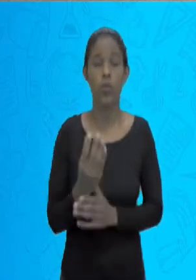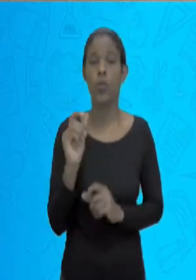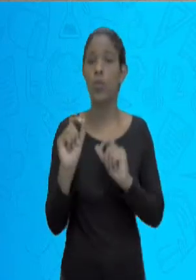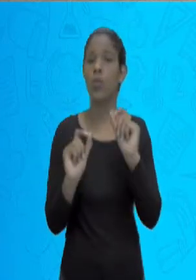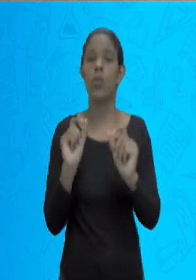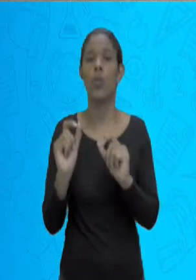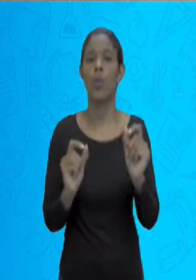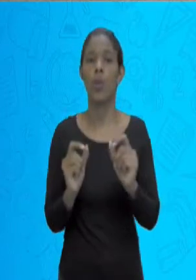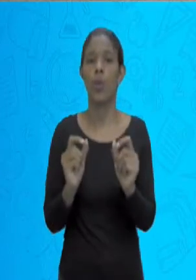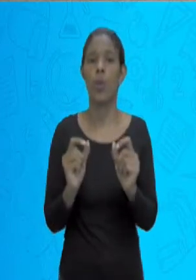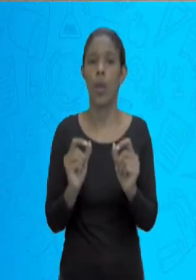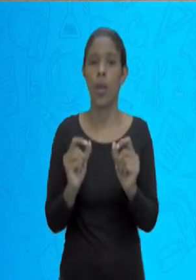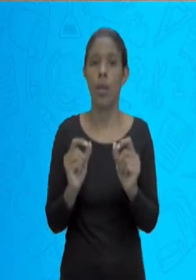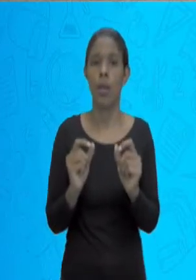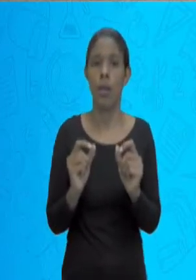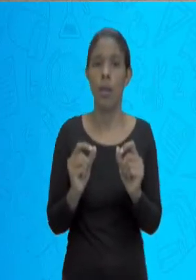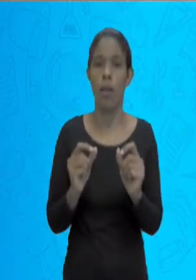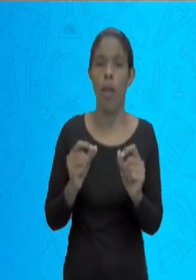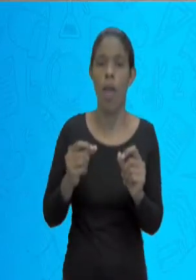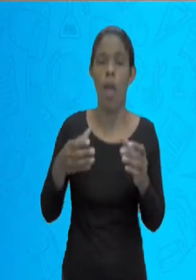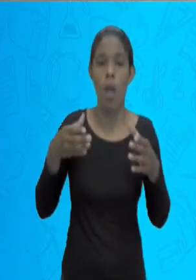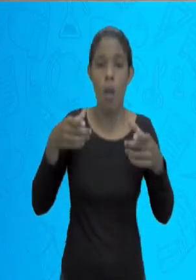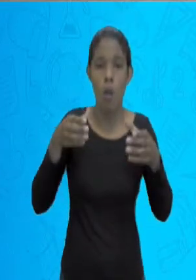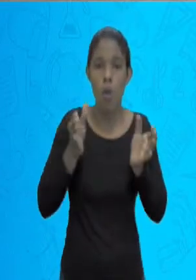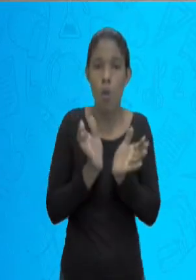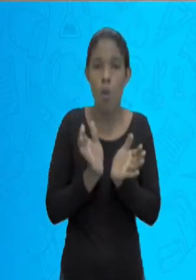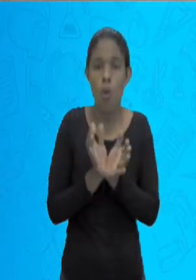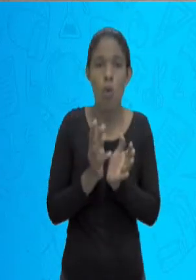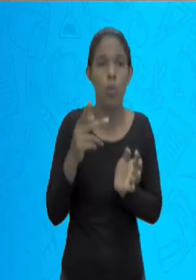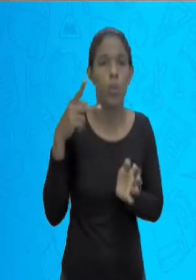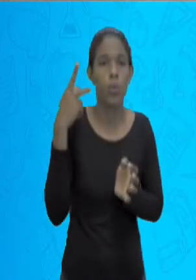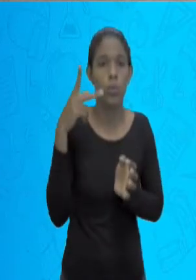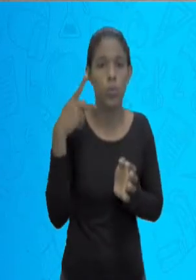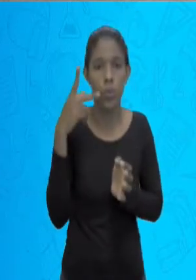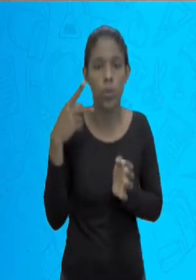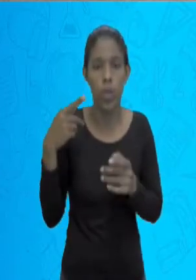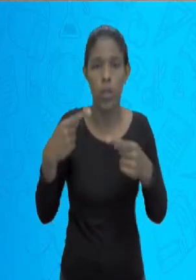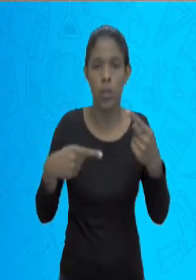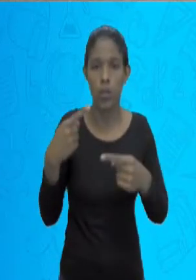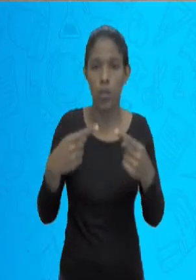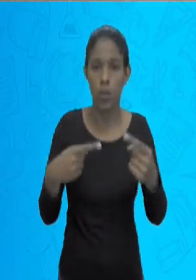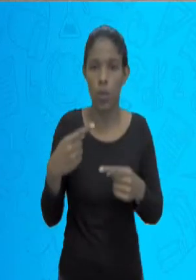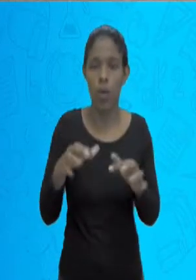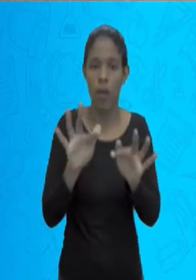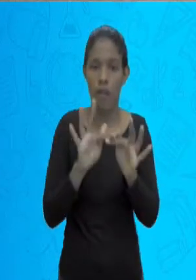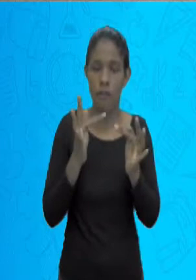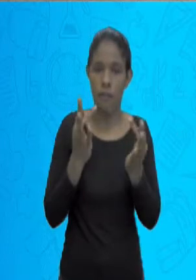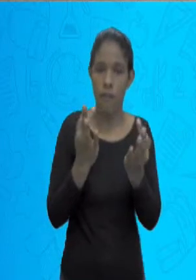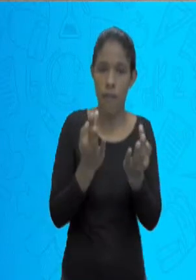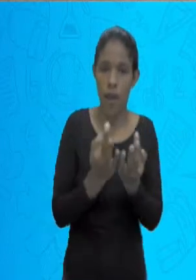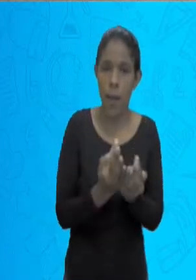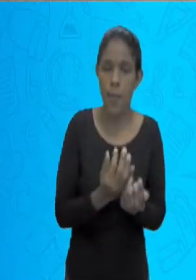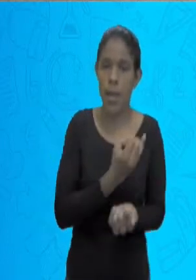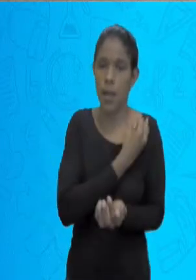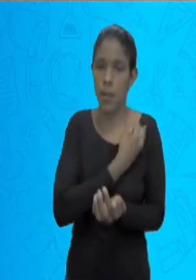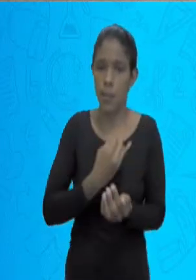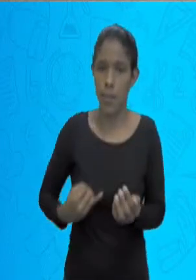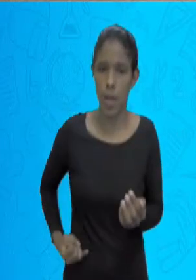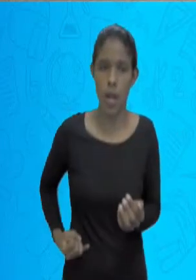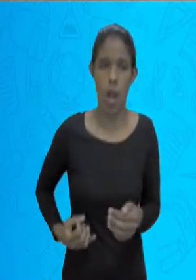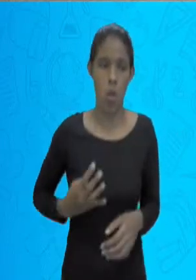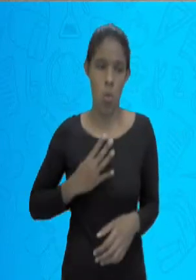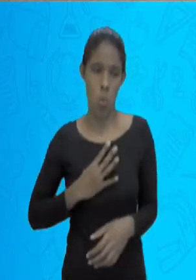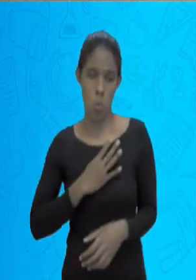foi formada pelos seguintes membros: a família imperial, os marechais da França e